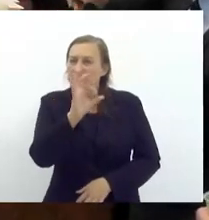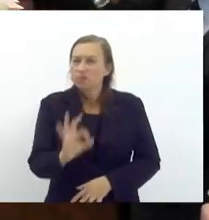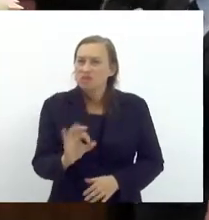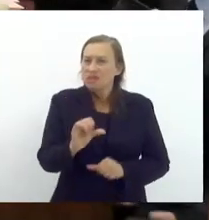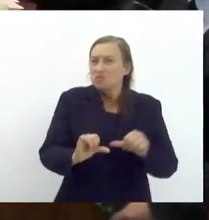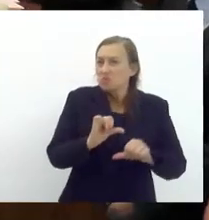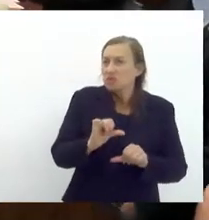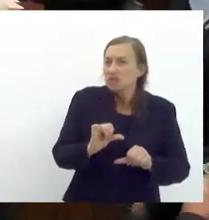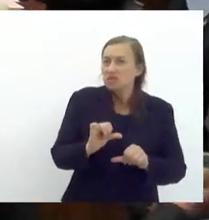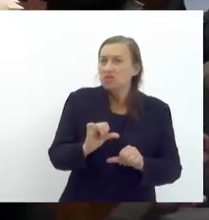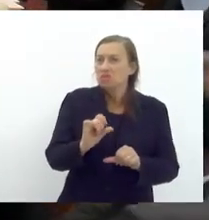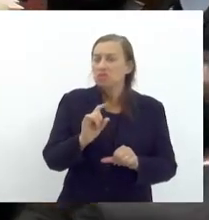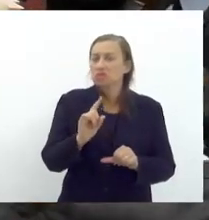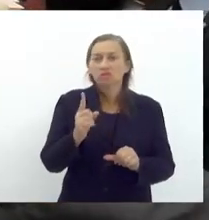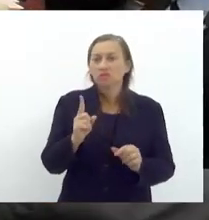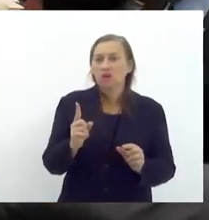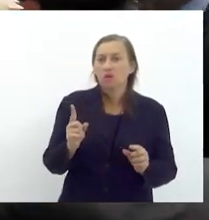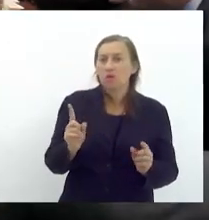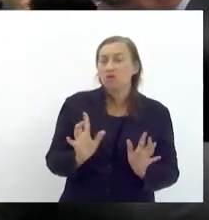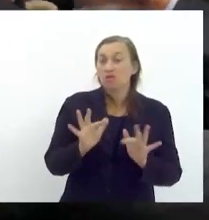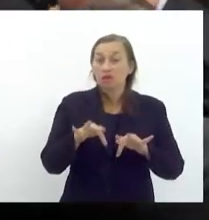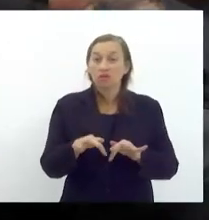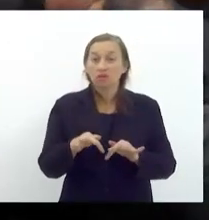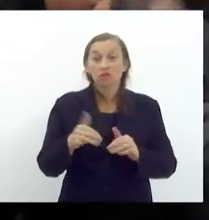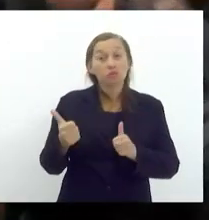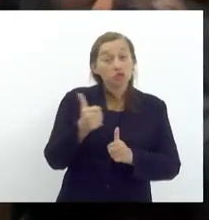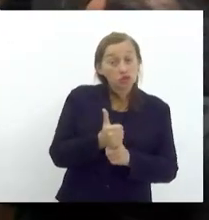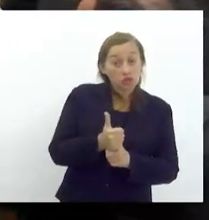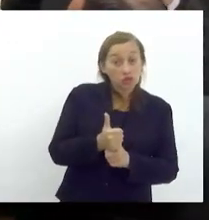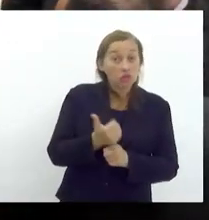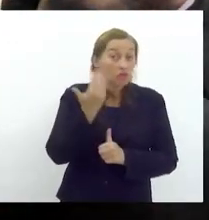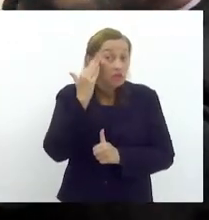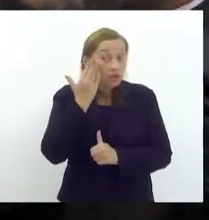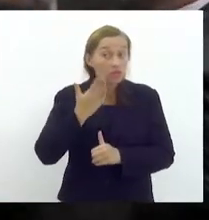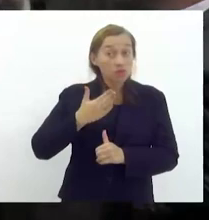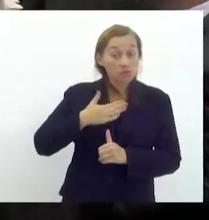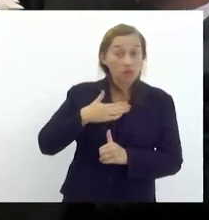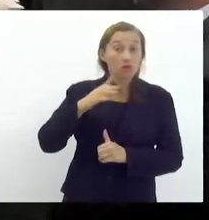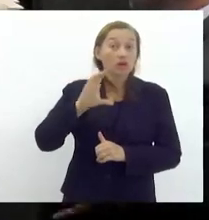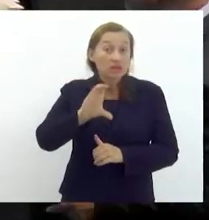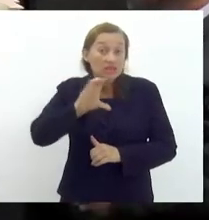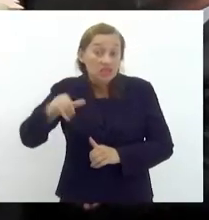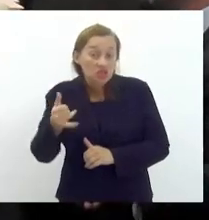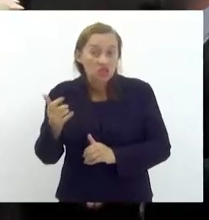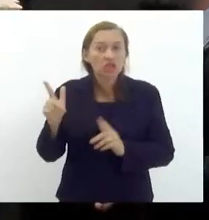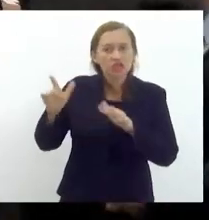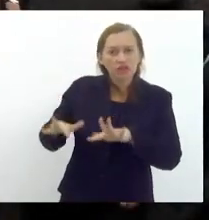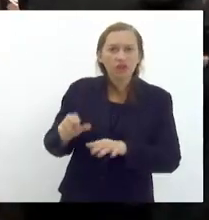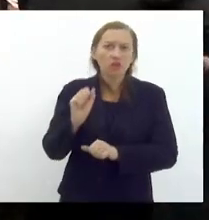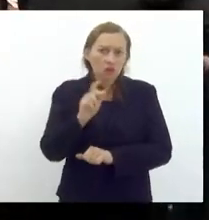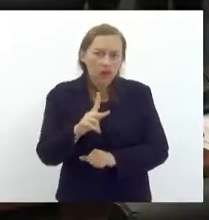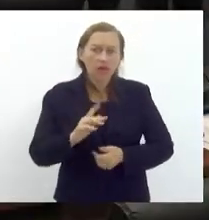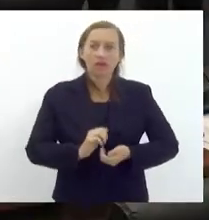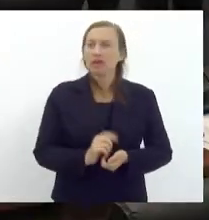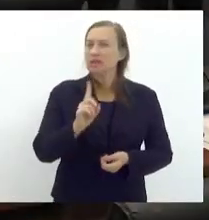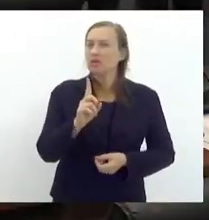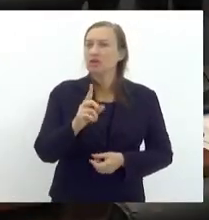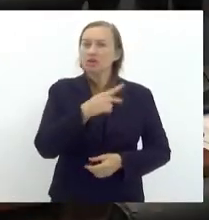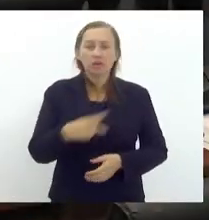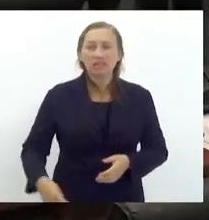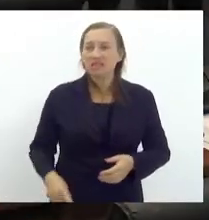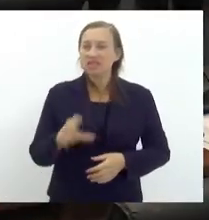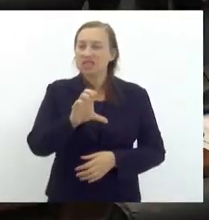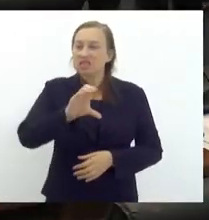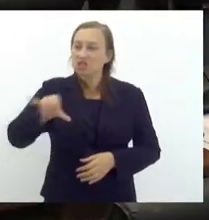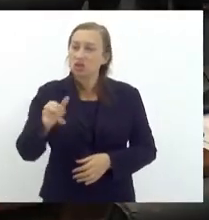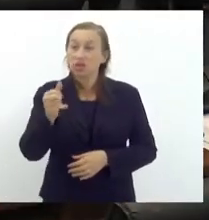mudança não conclui pelo substitutivo o entendimento do presidente da ccj é diferente tudo bem Não não é do presidente da ccj